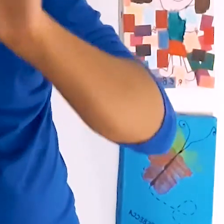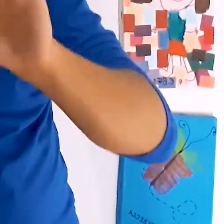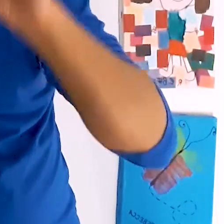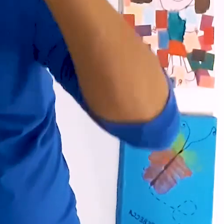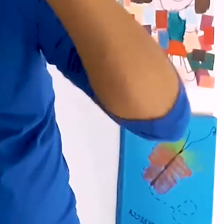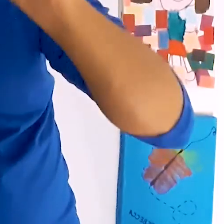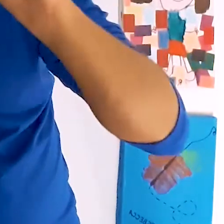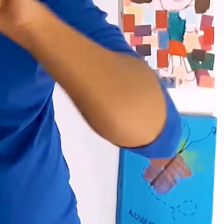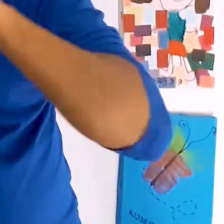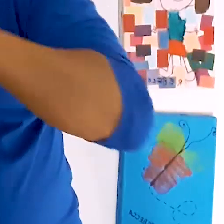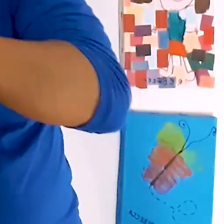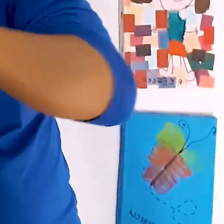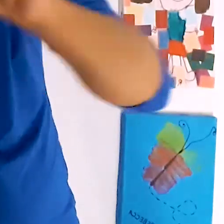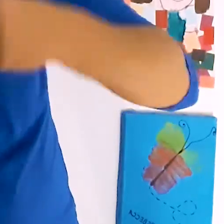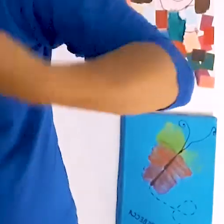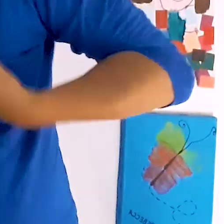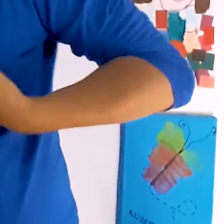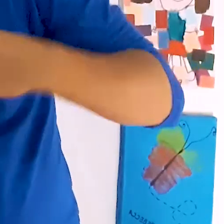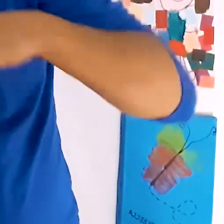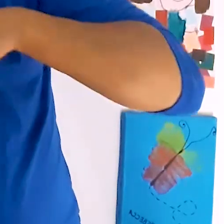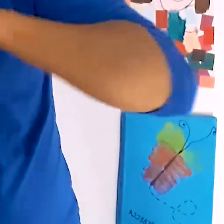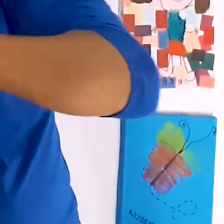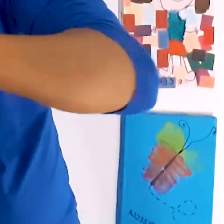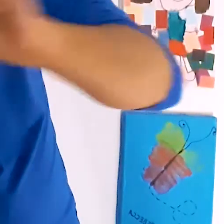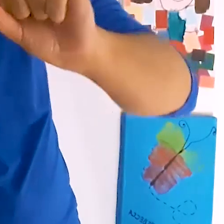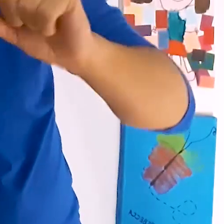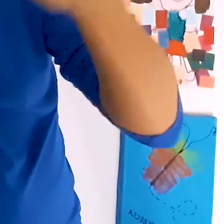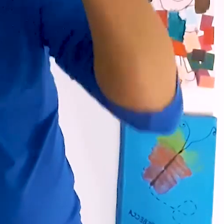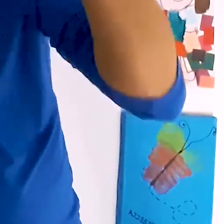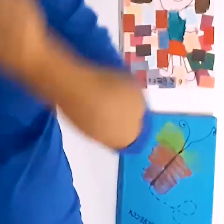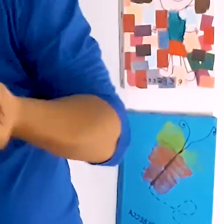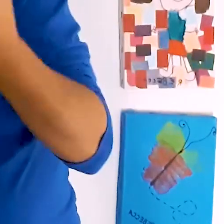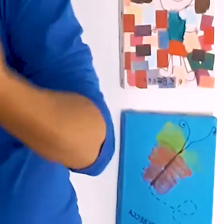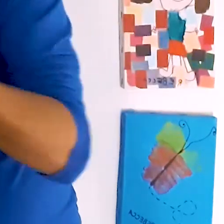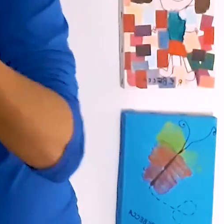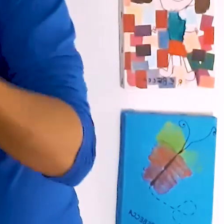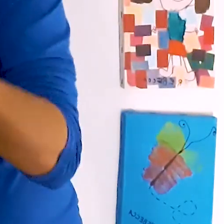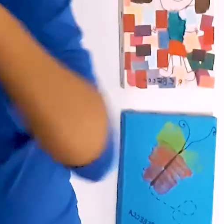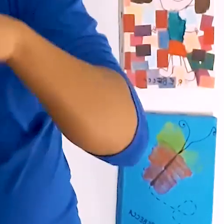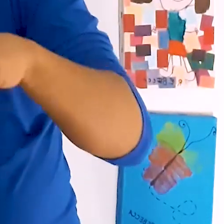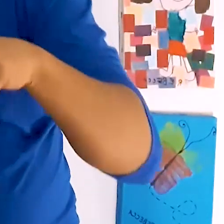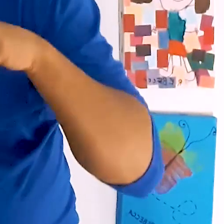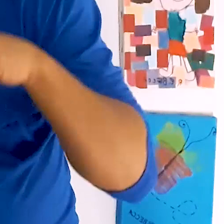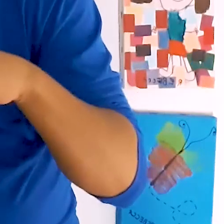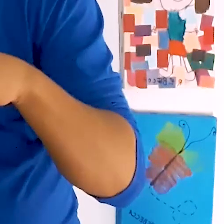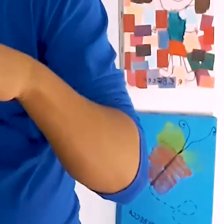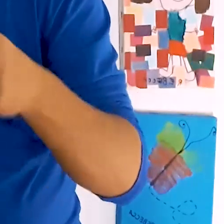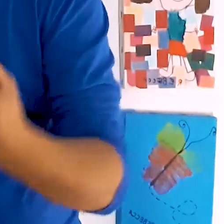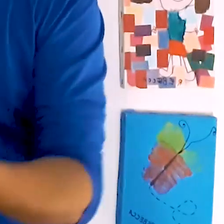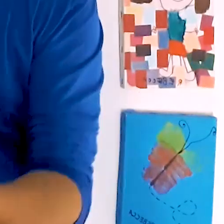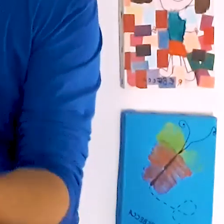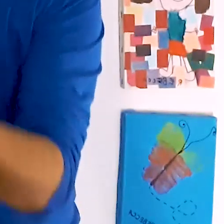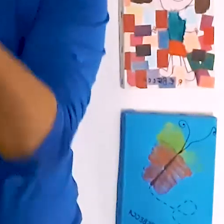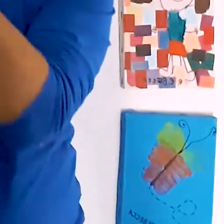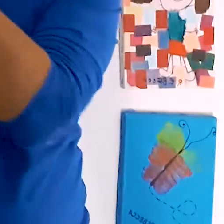mas lembrando que a criação de cada um deles só foi